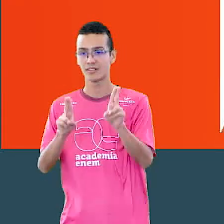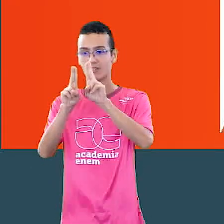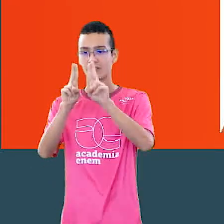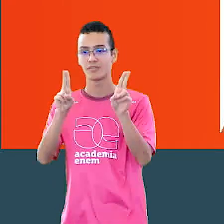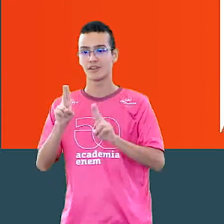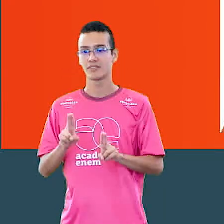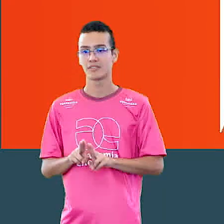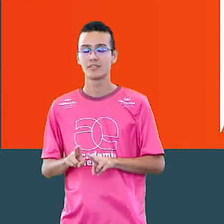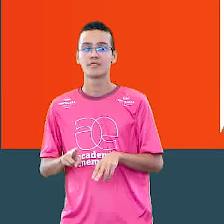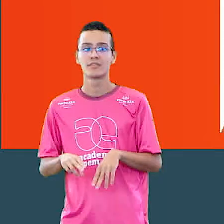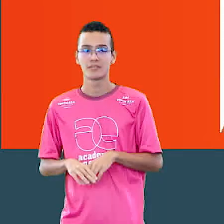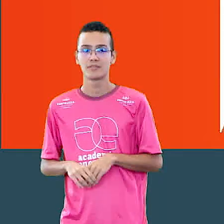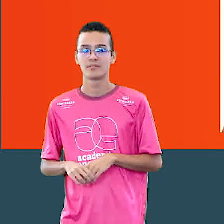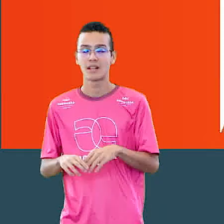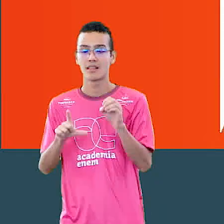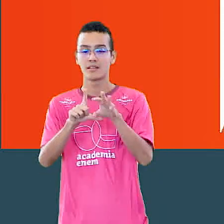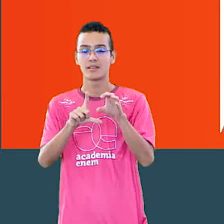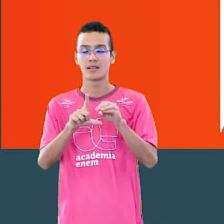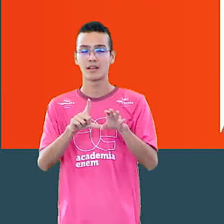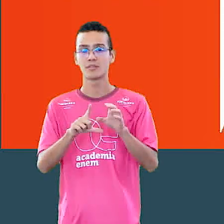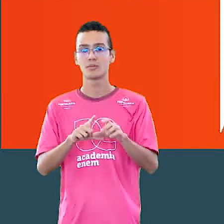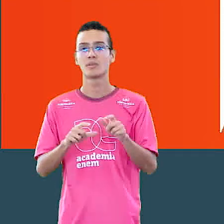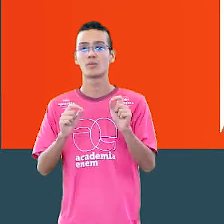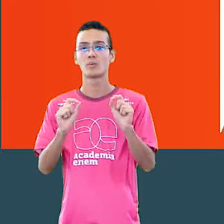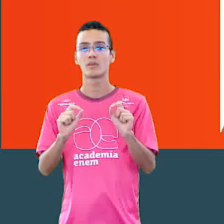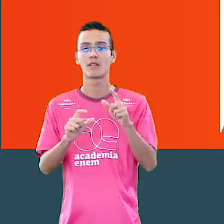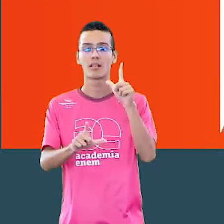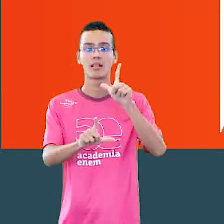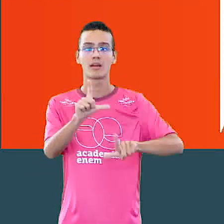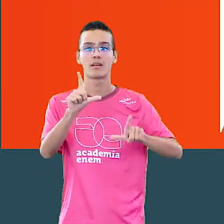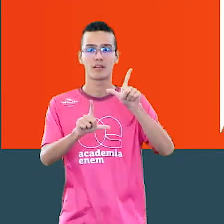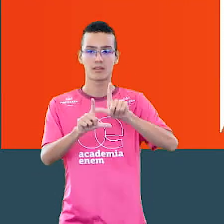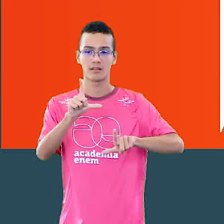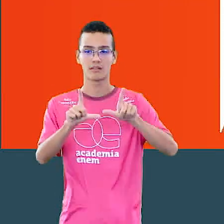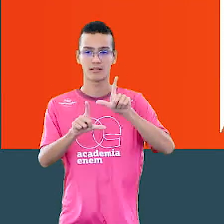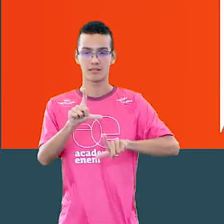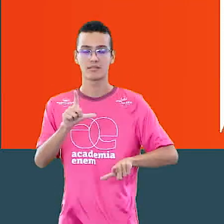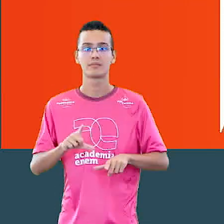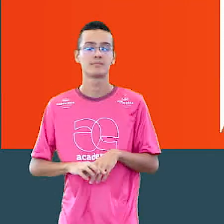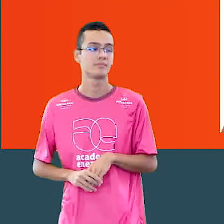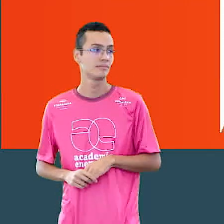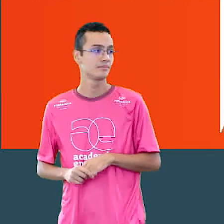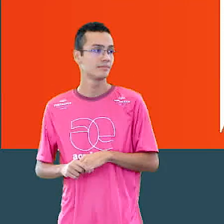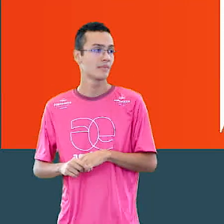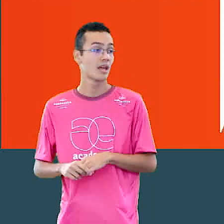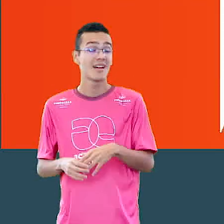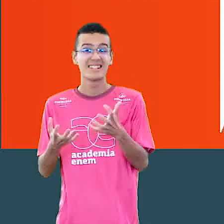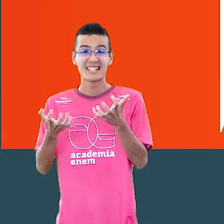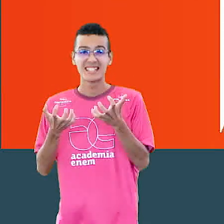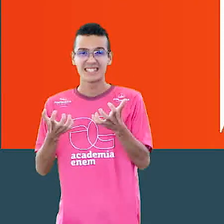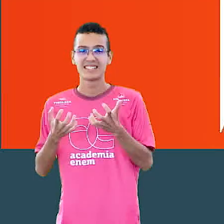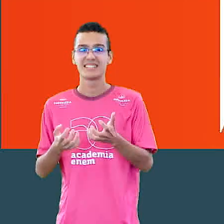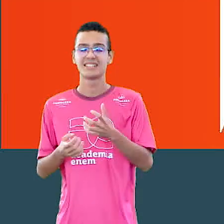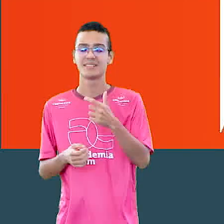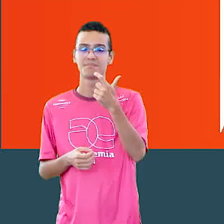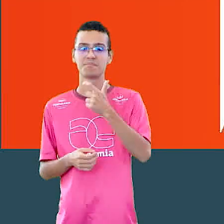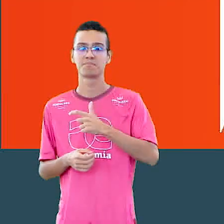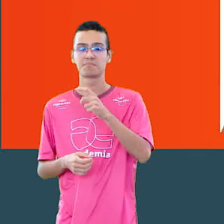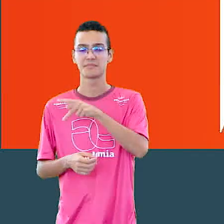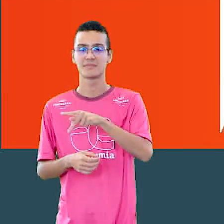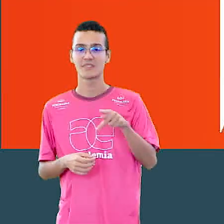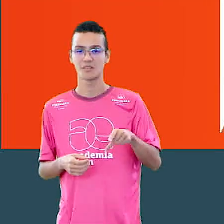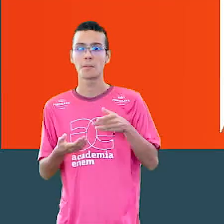em letras, porque ela queria verdadeiramente ser professora e passou em outros concursos. Depois,